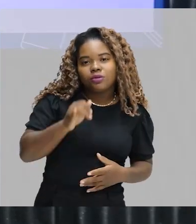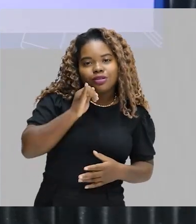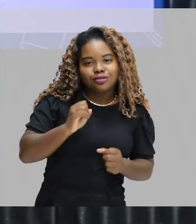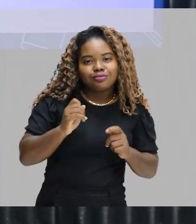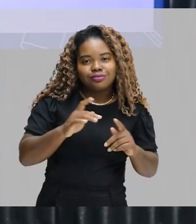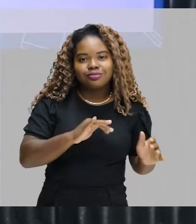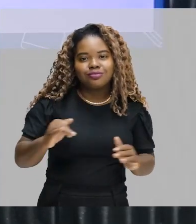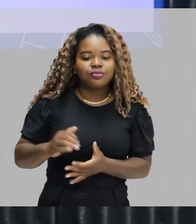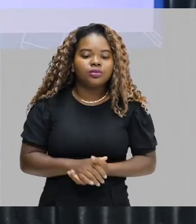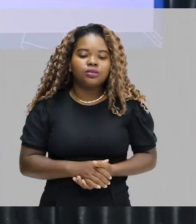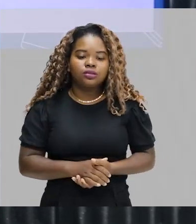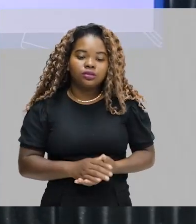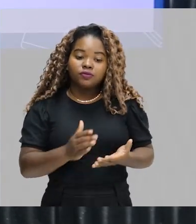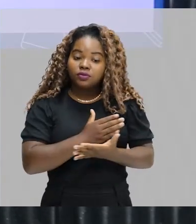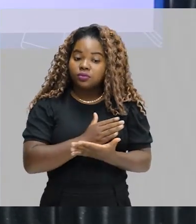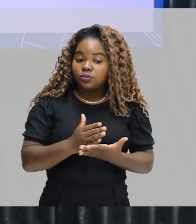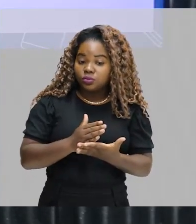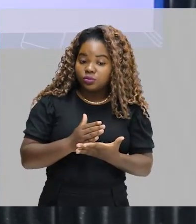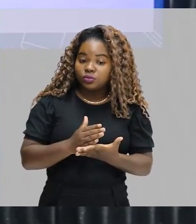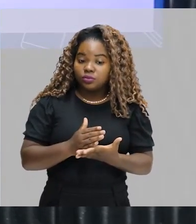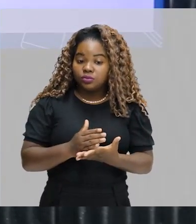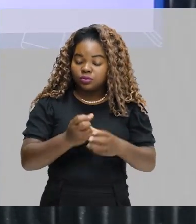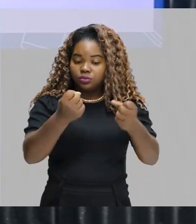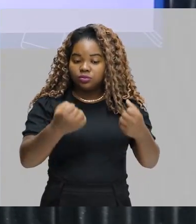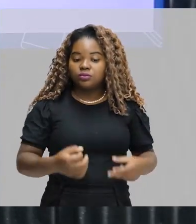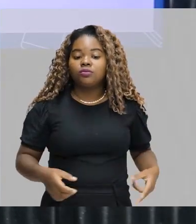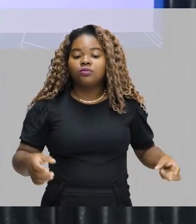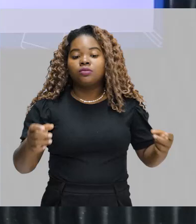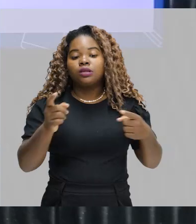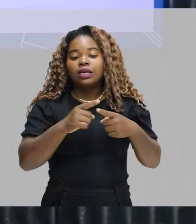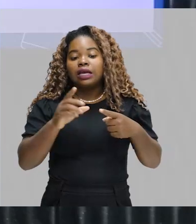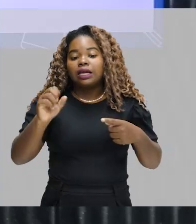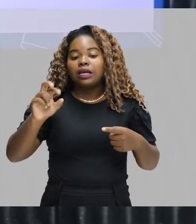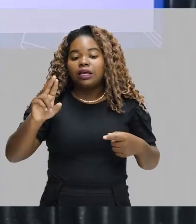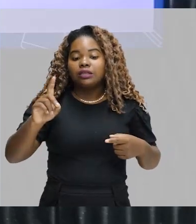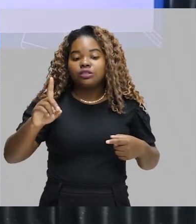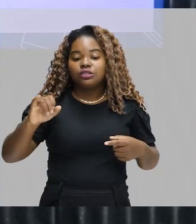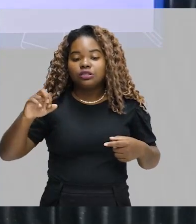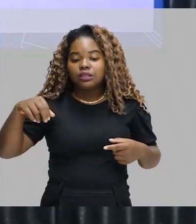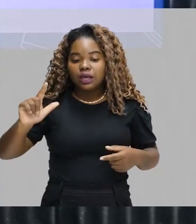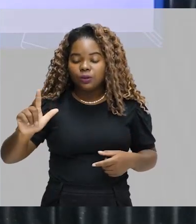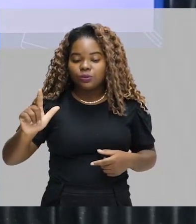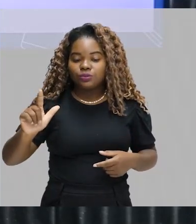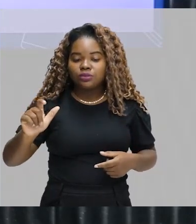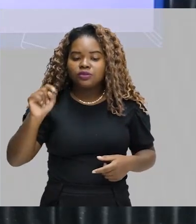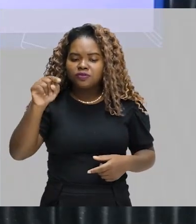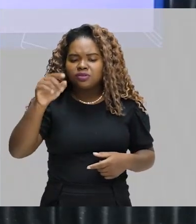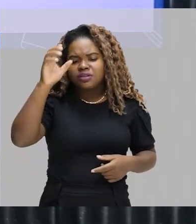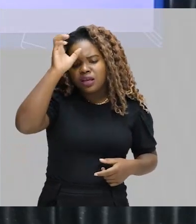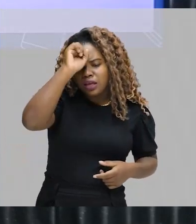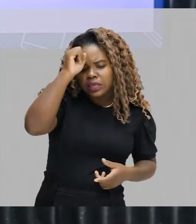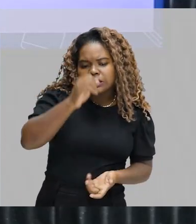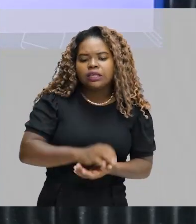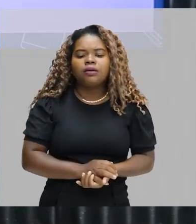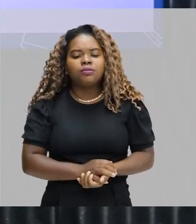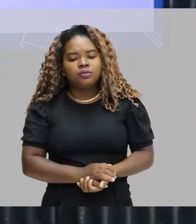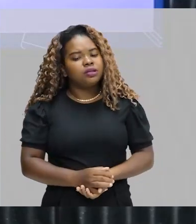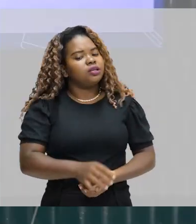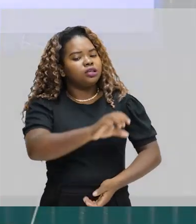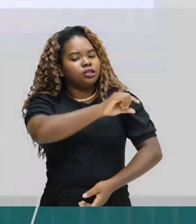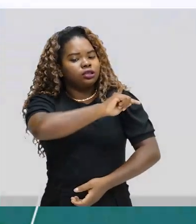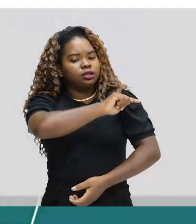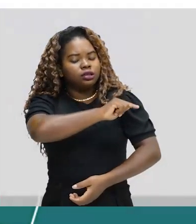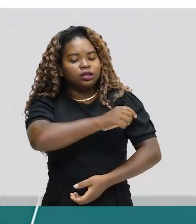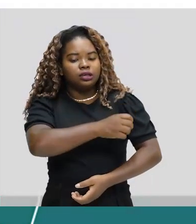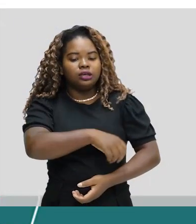deles. Começando pelos cardinal, que são os mais comuns, aqueles que vocês aprendem lá no ensino fundamental,